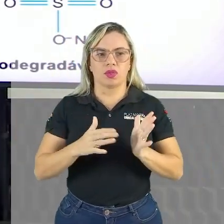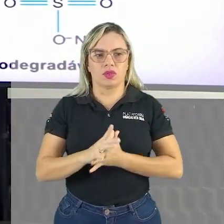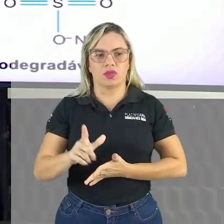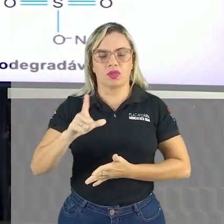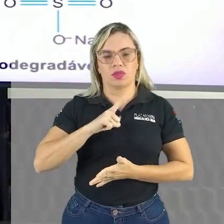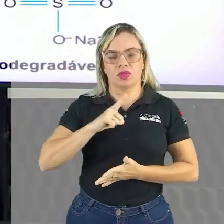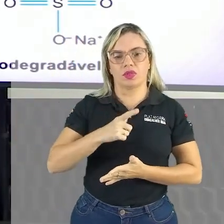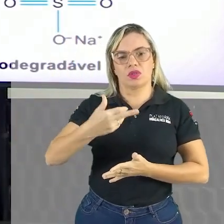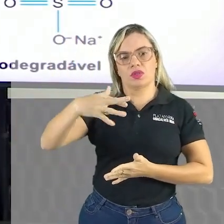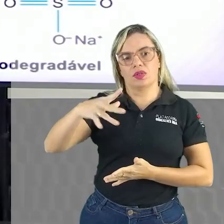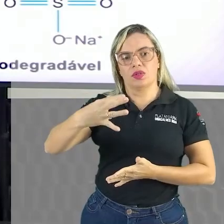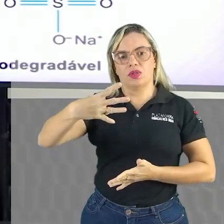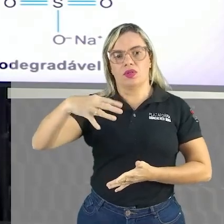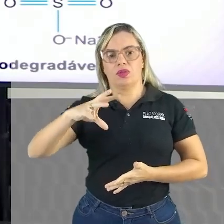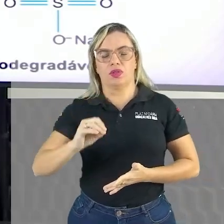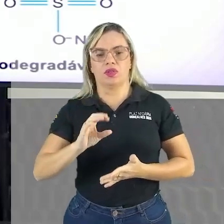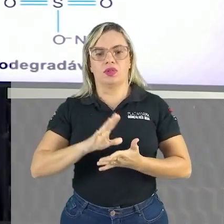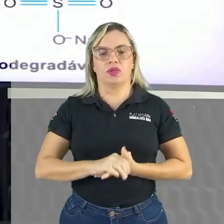tem as ramificações, ó.